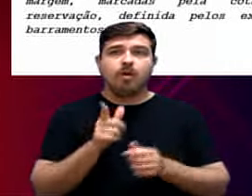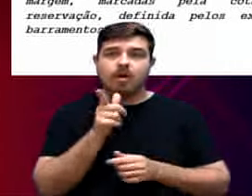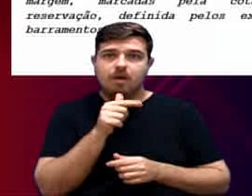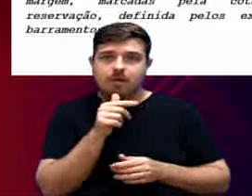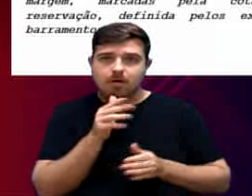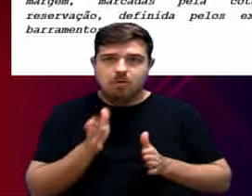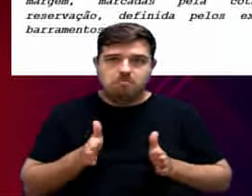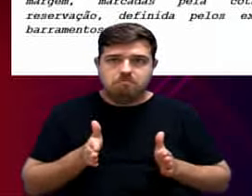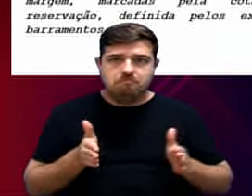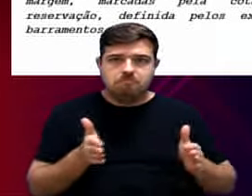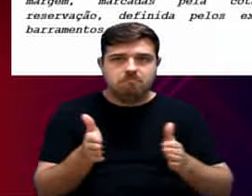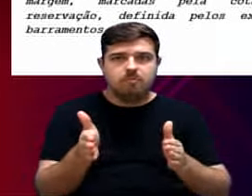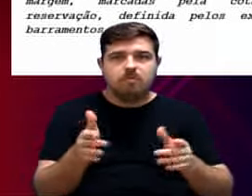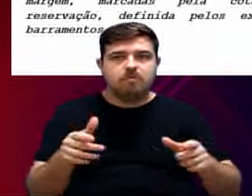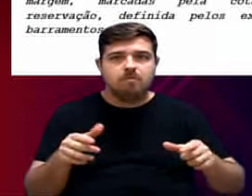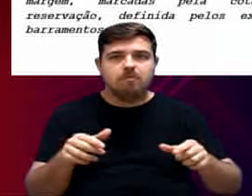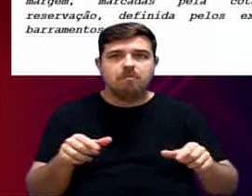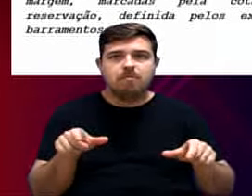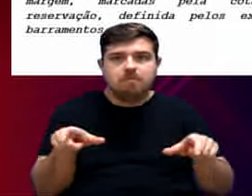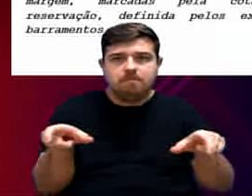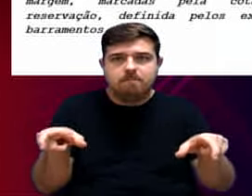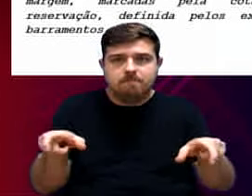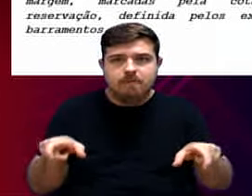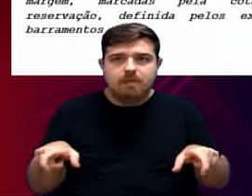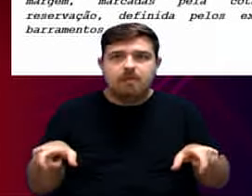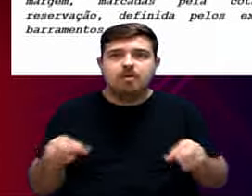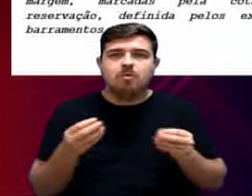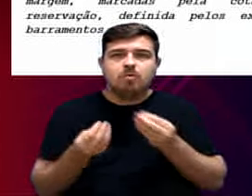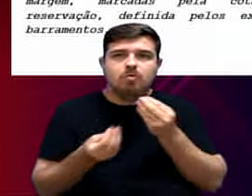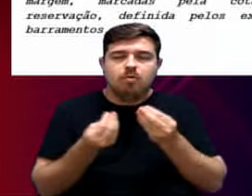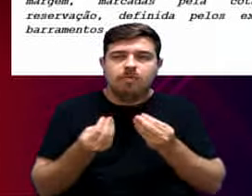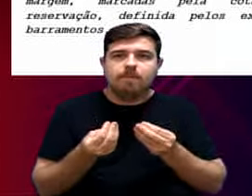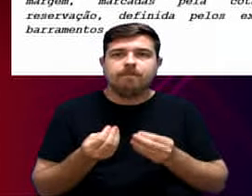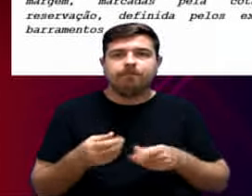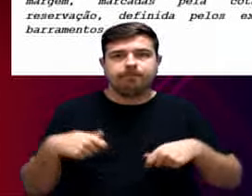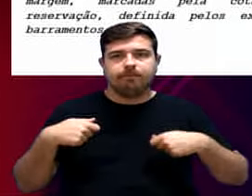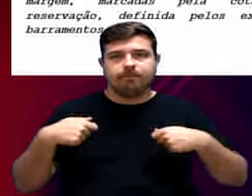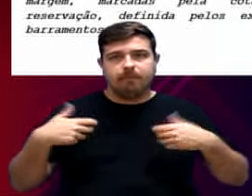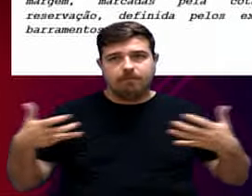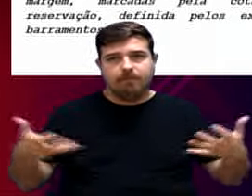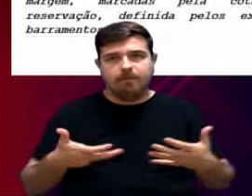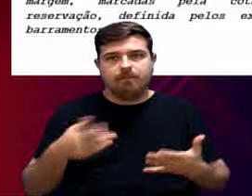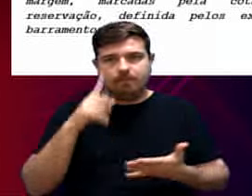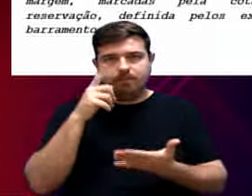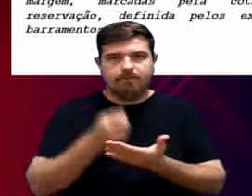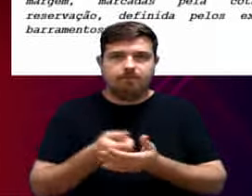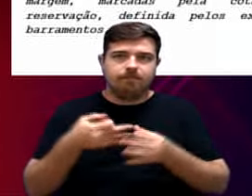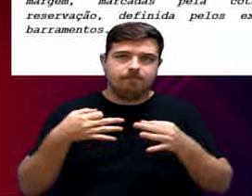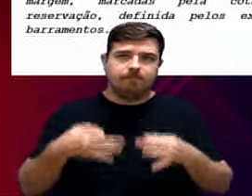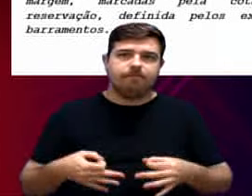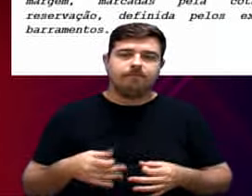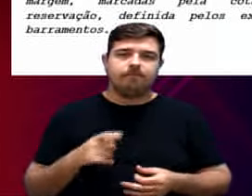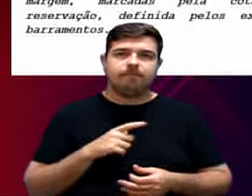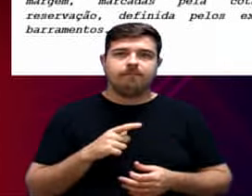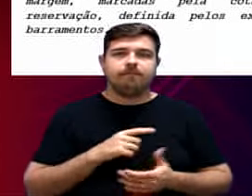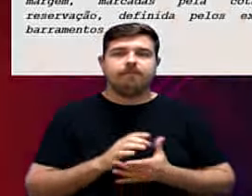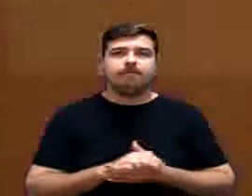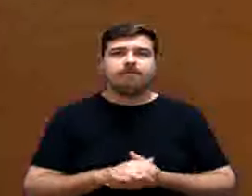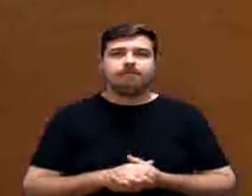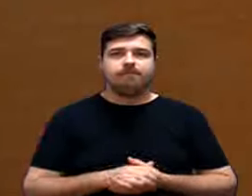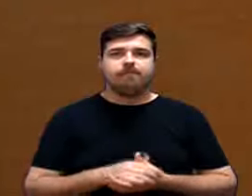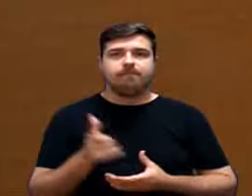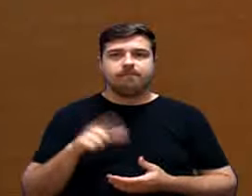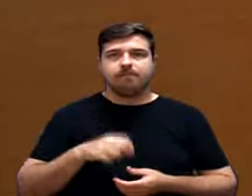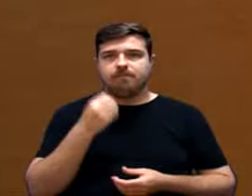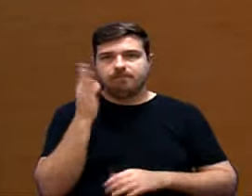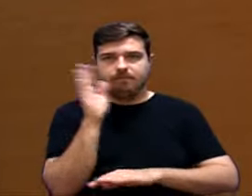essas eh limitações ou delimitações desses trechos alô olá